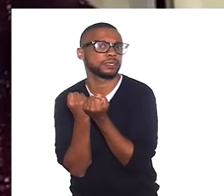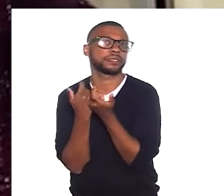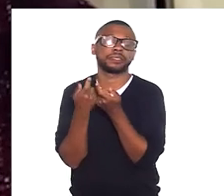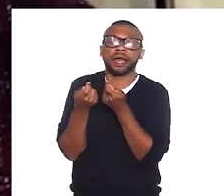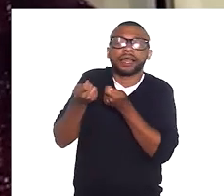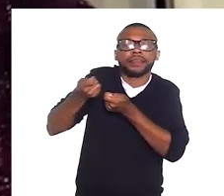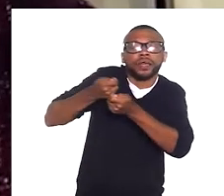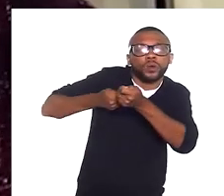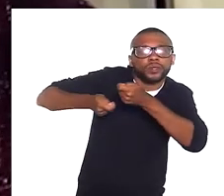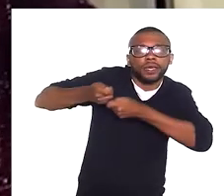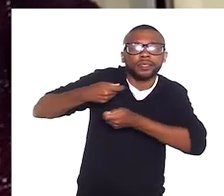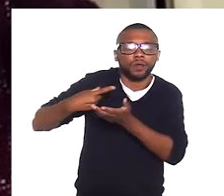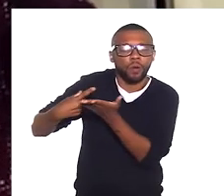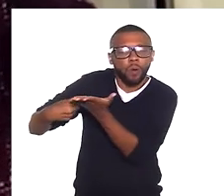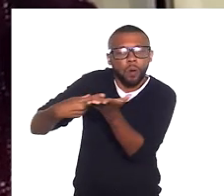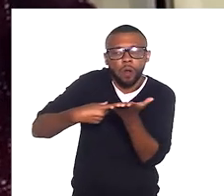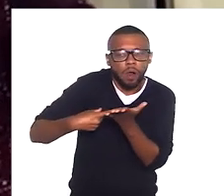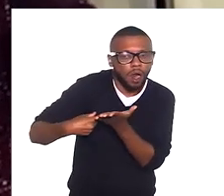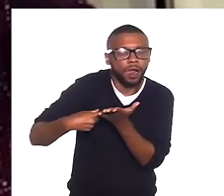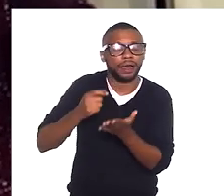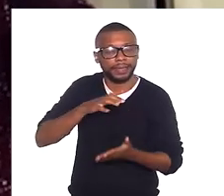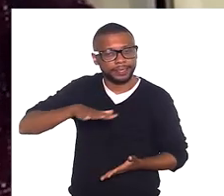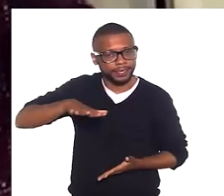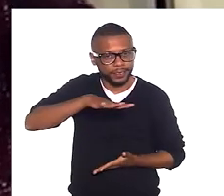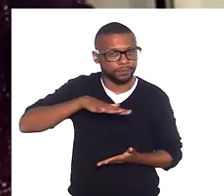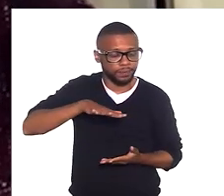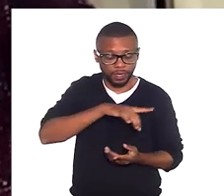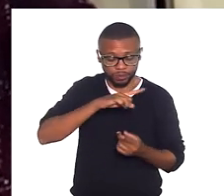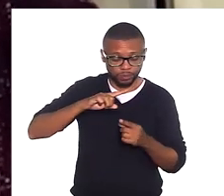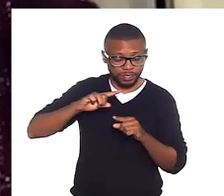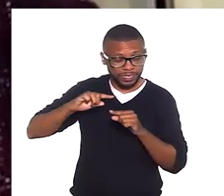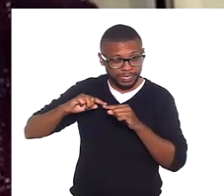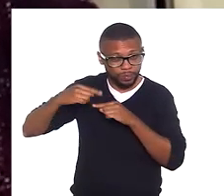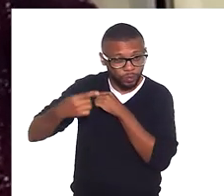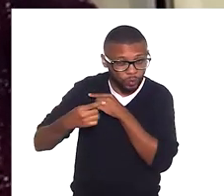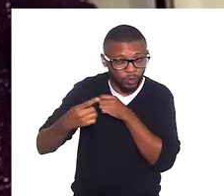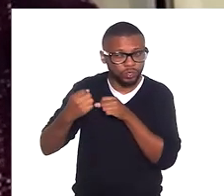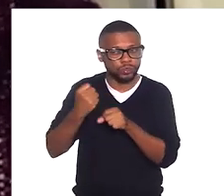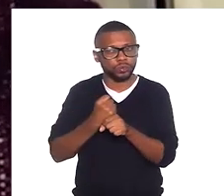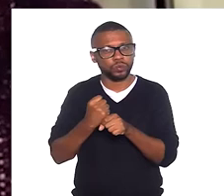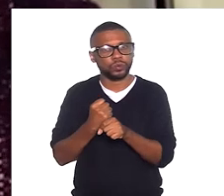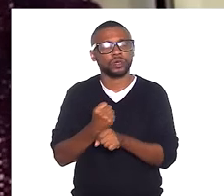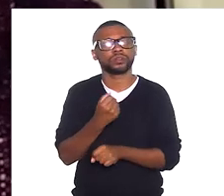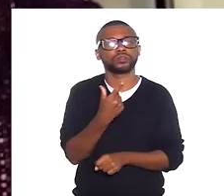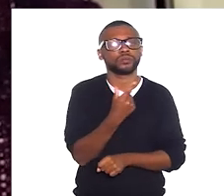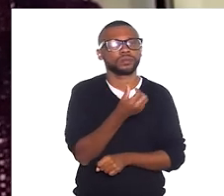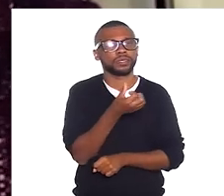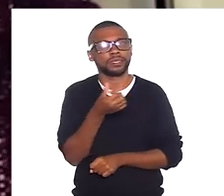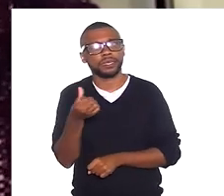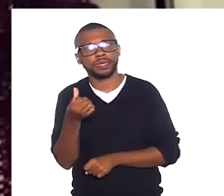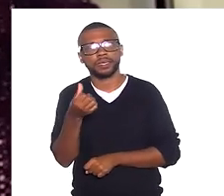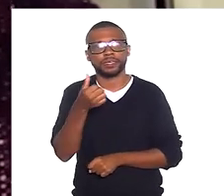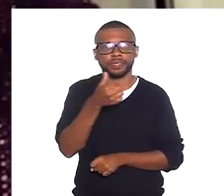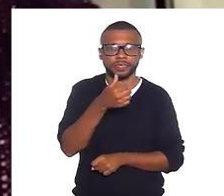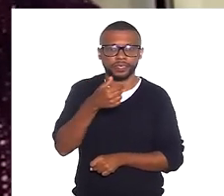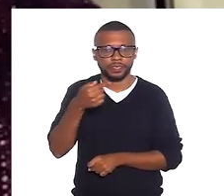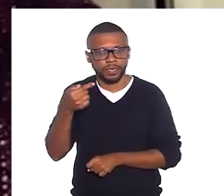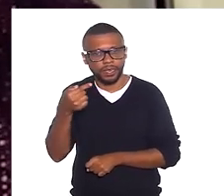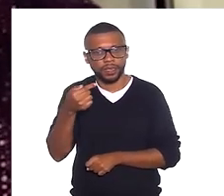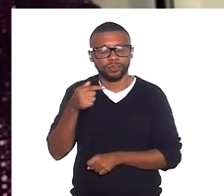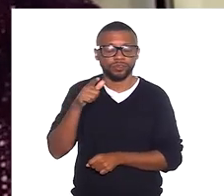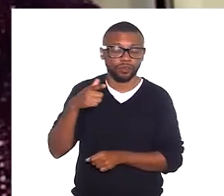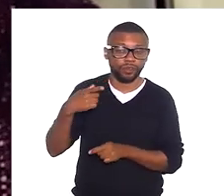oficina, aprendi negociação, acho que nesse espaço. Bem mais à frente, já em